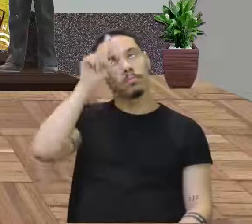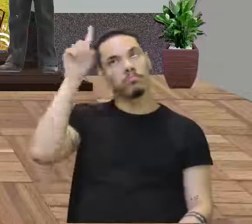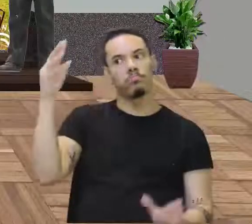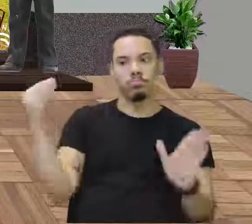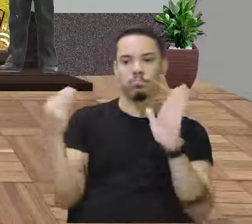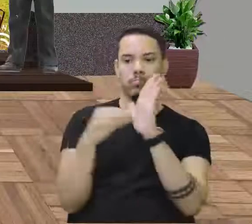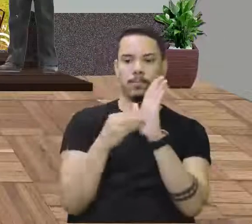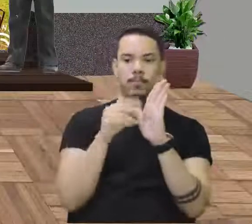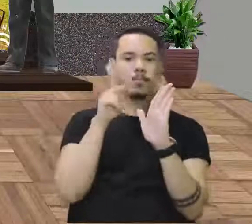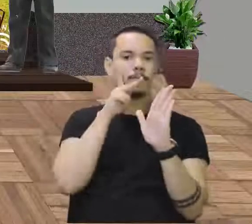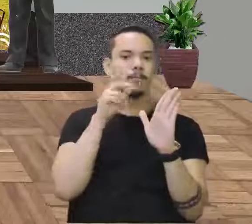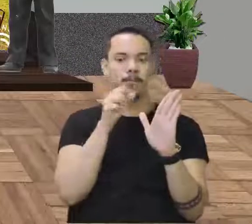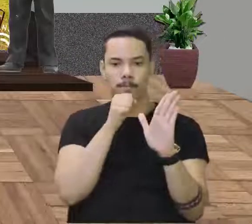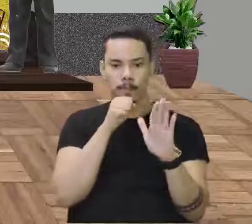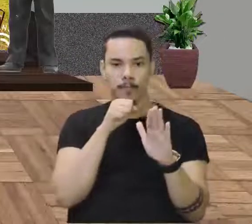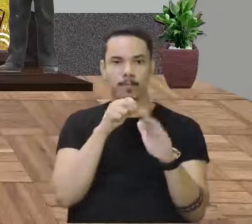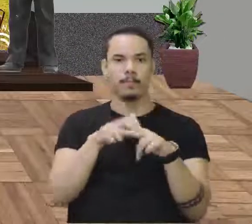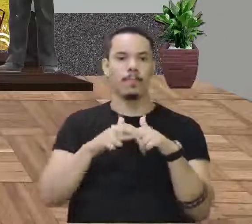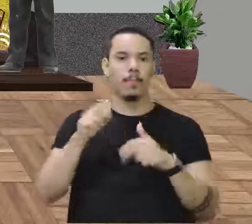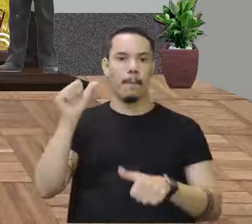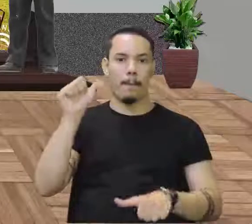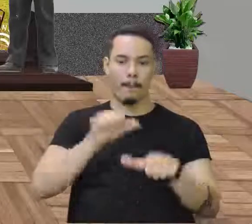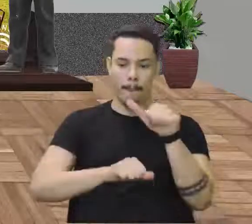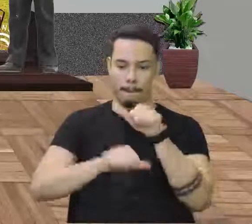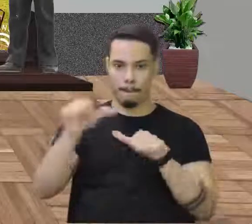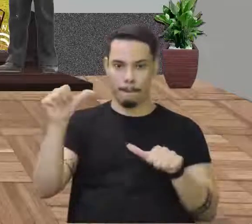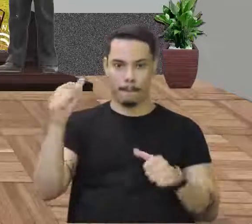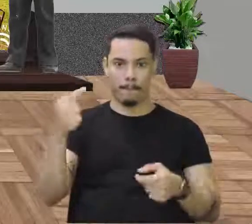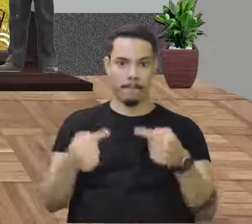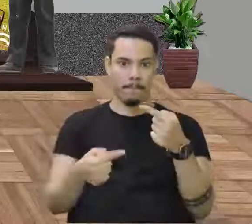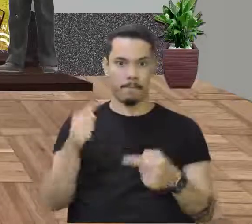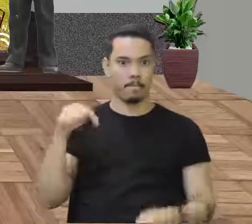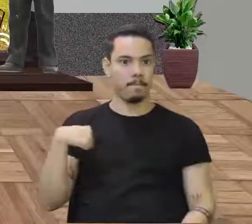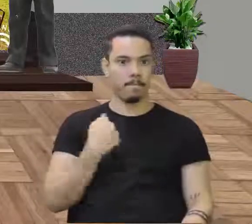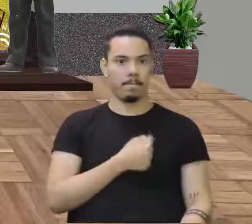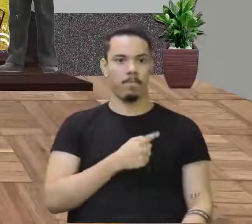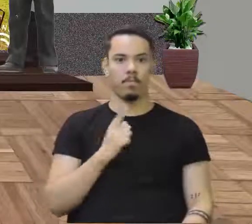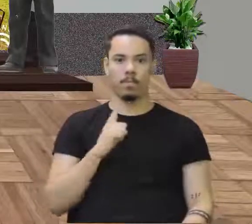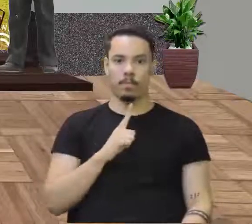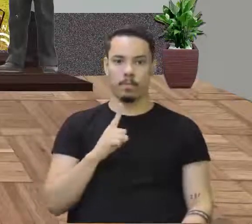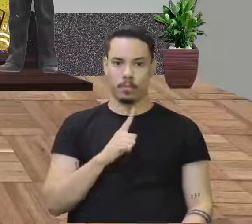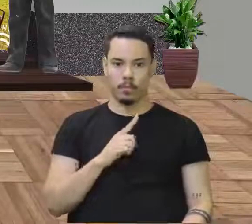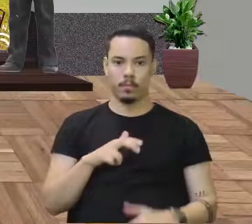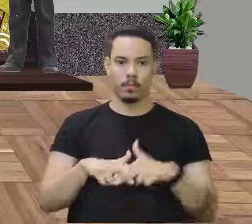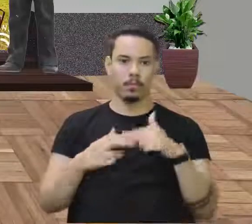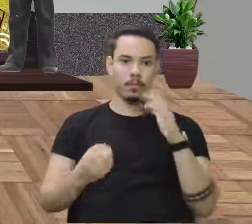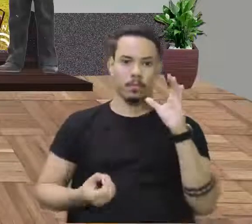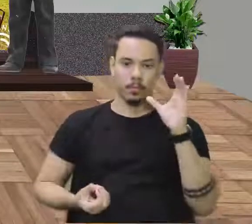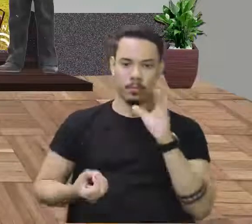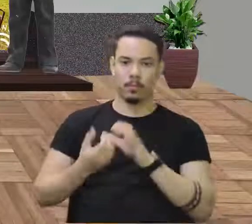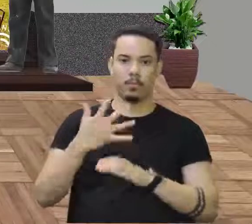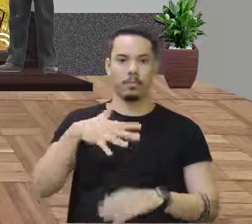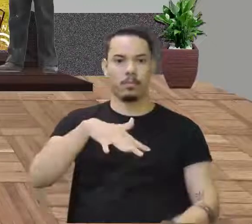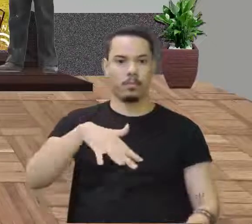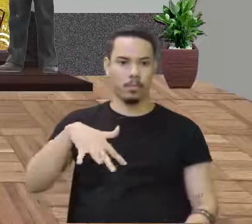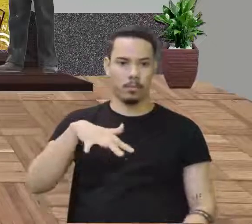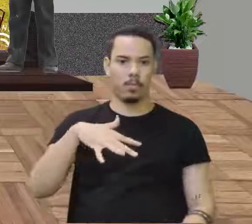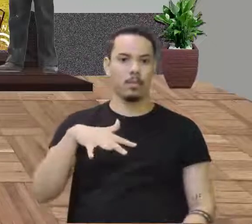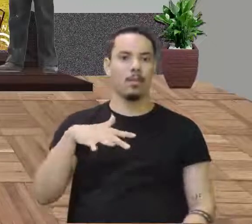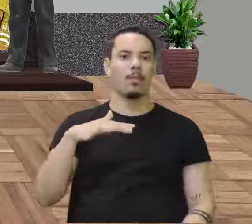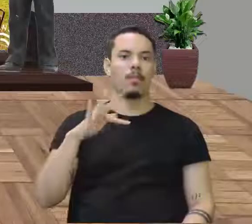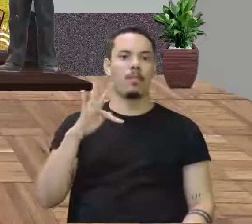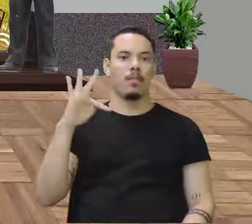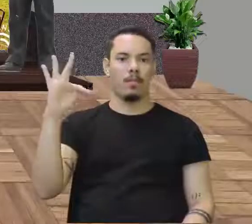Ferreira, e essa mudança política que nós vamos ter. Cria-se, então, um território federal do